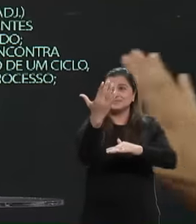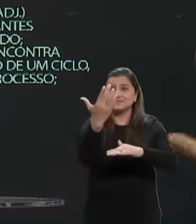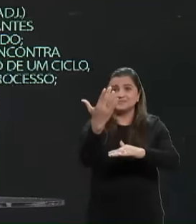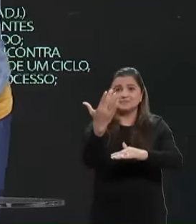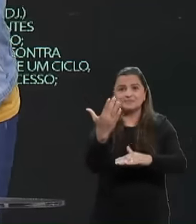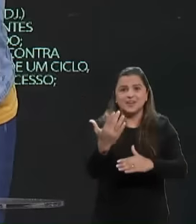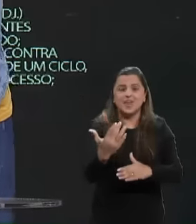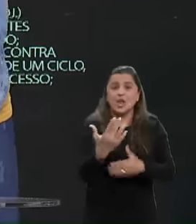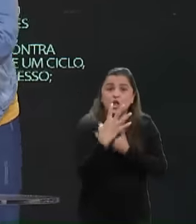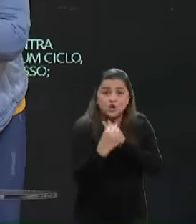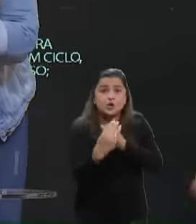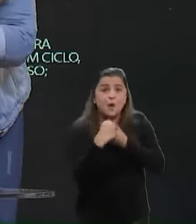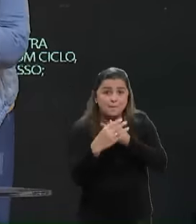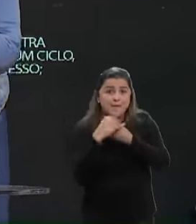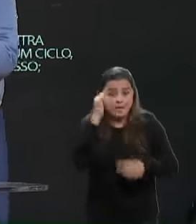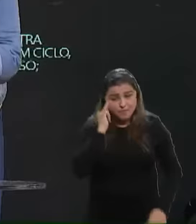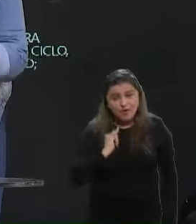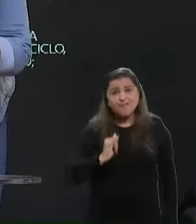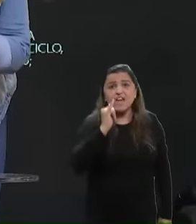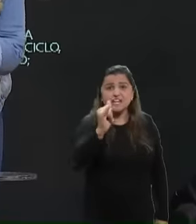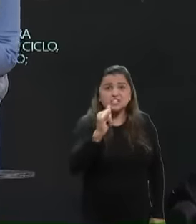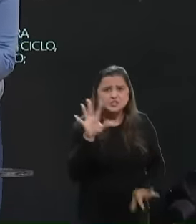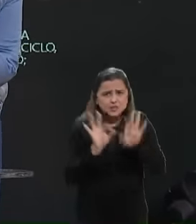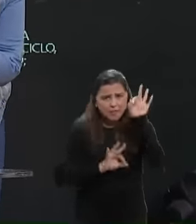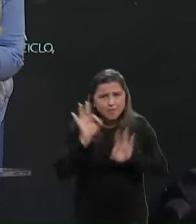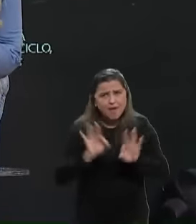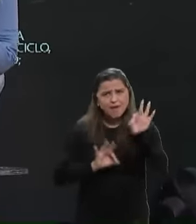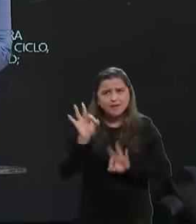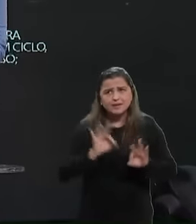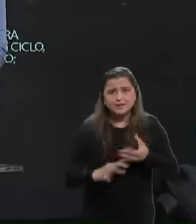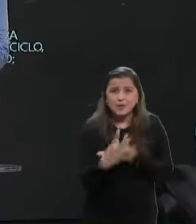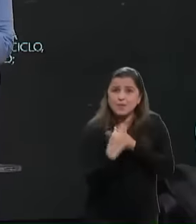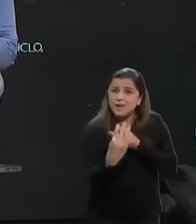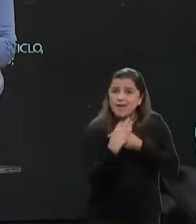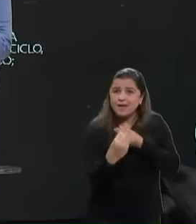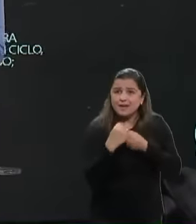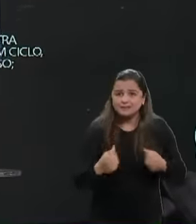ato profético. Se prepara.